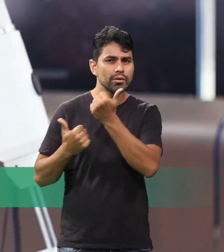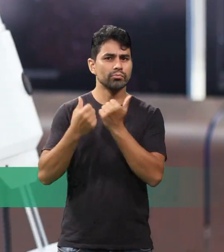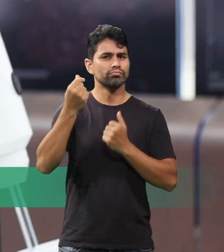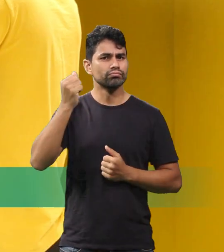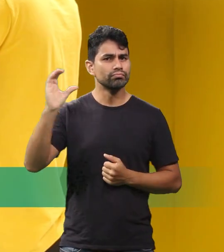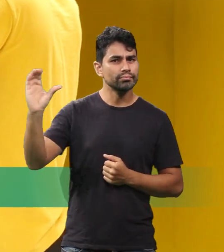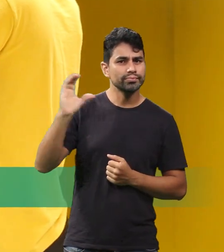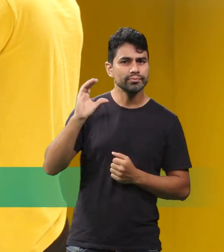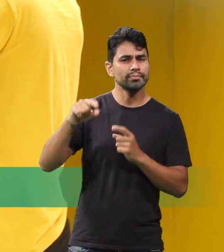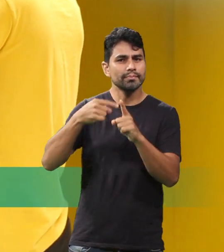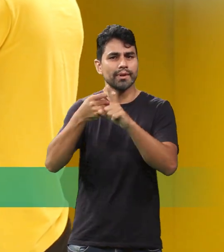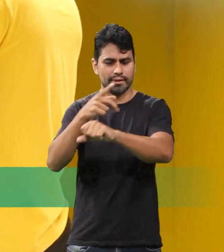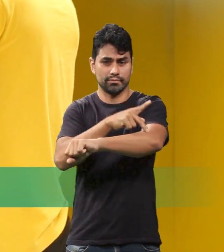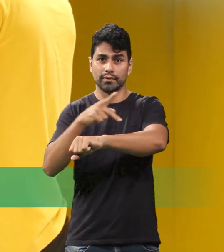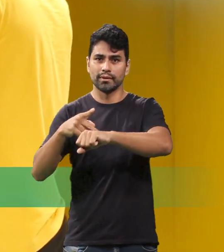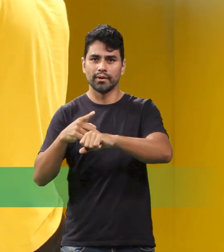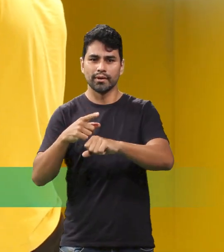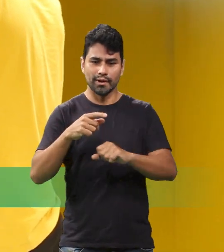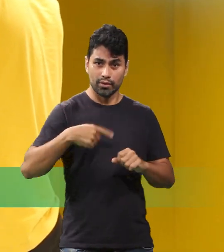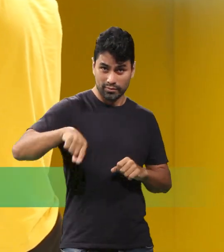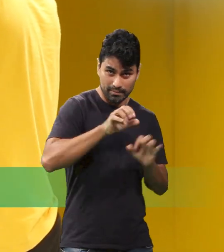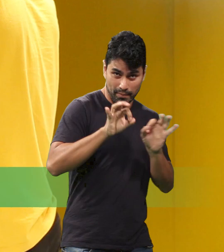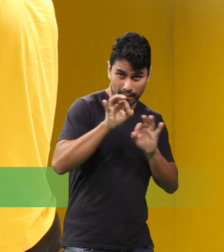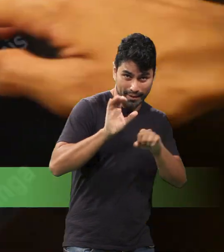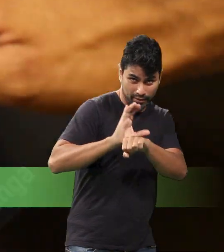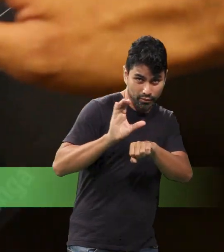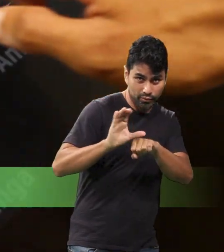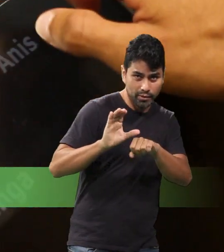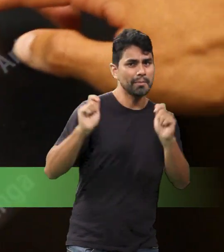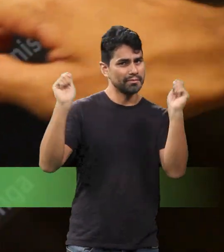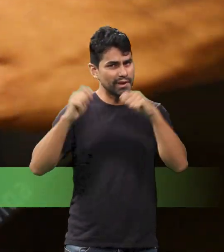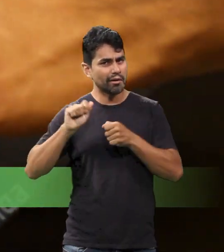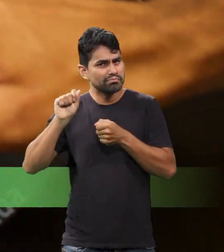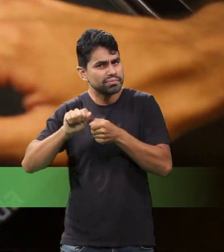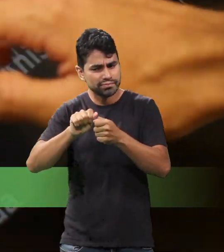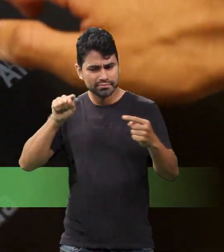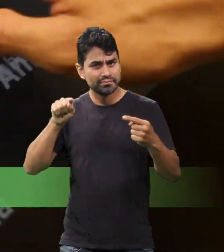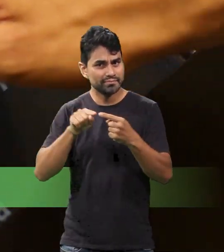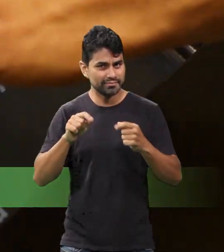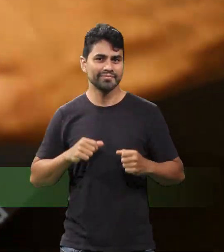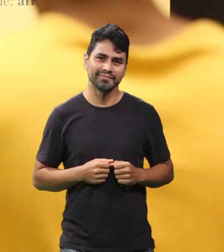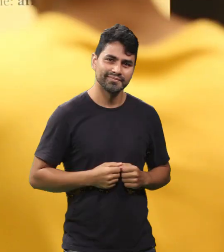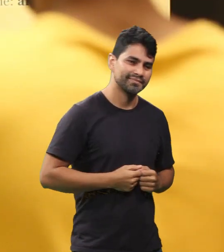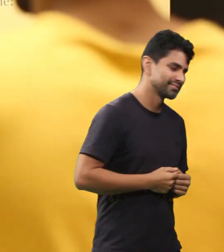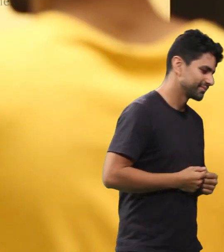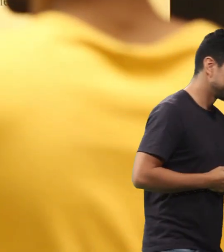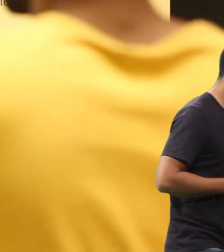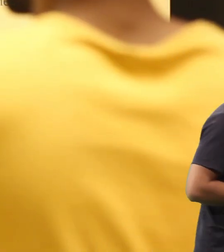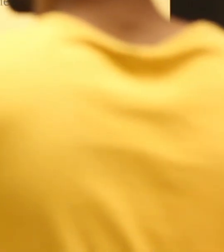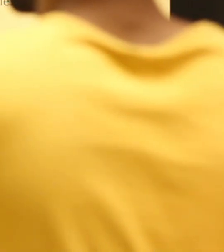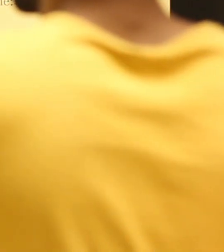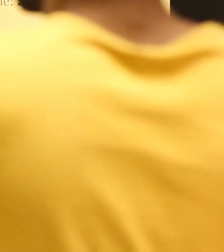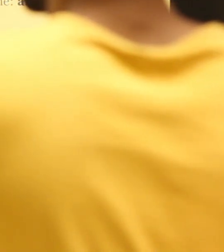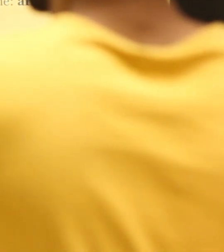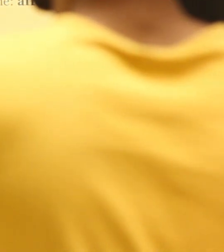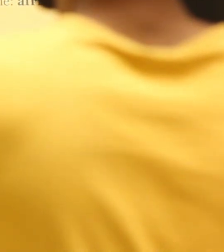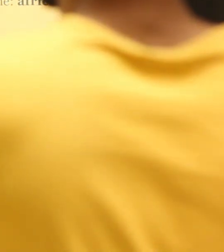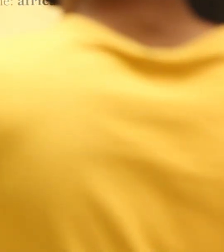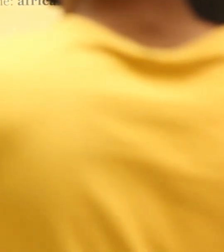e pedagógico para colocar em prática ideias e projetos relacionados à nossa área de estudo.